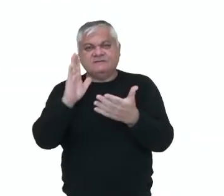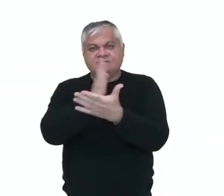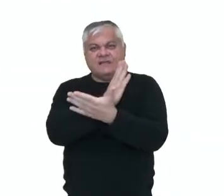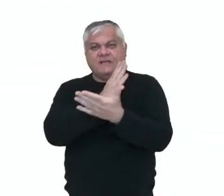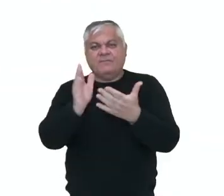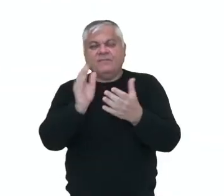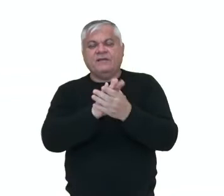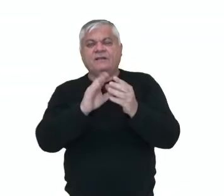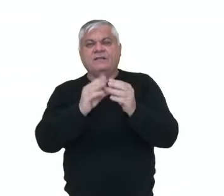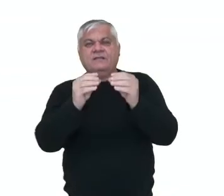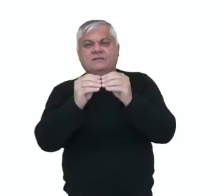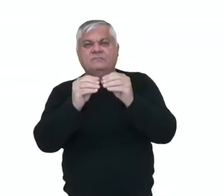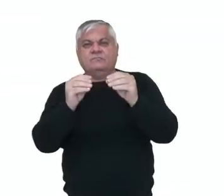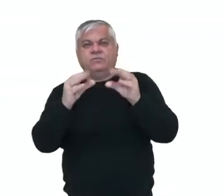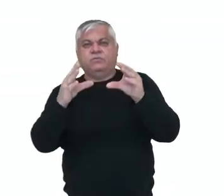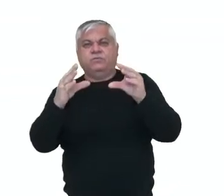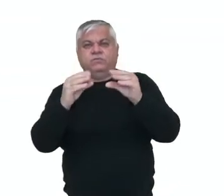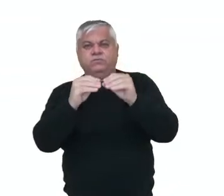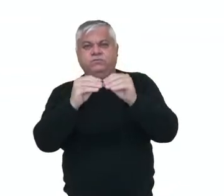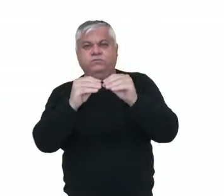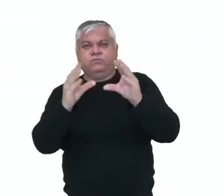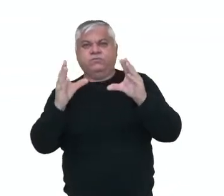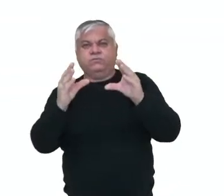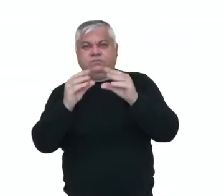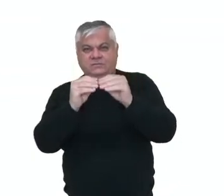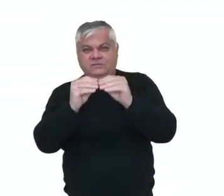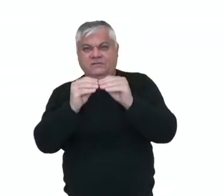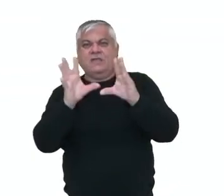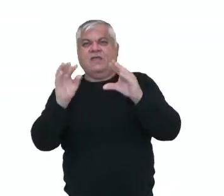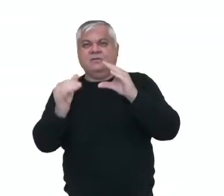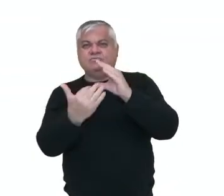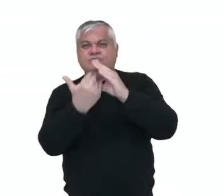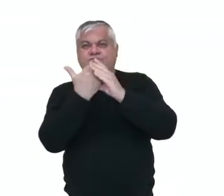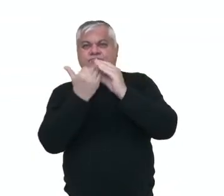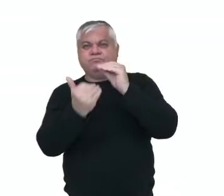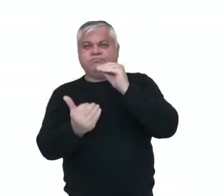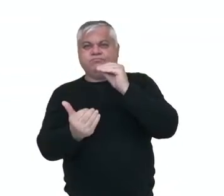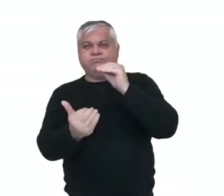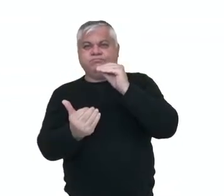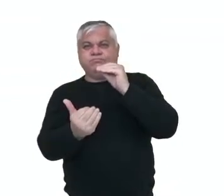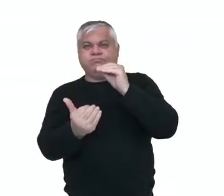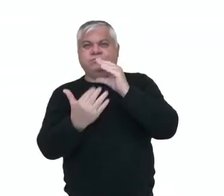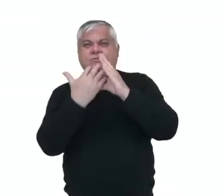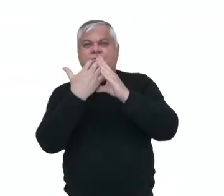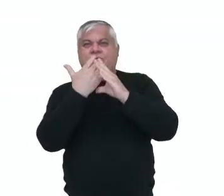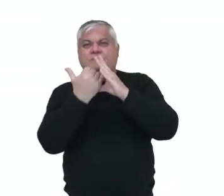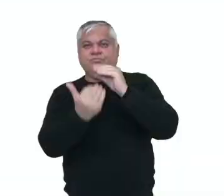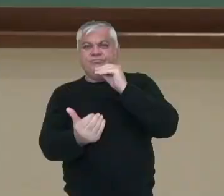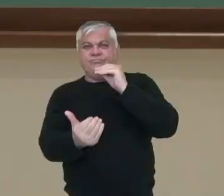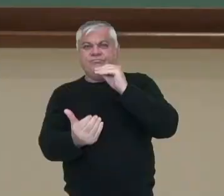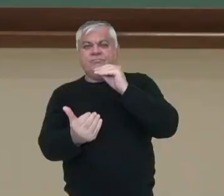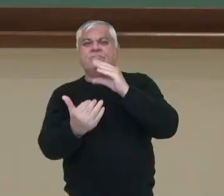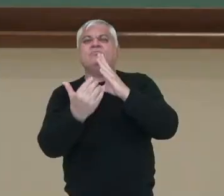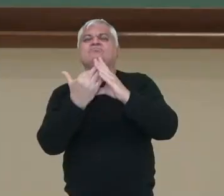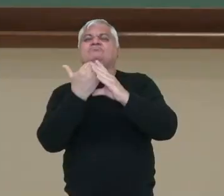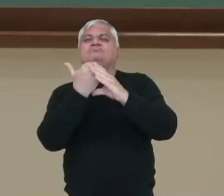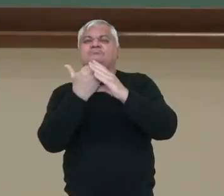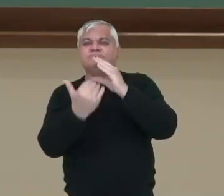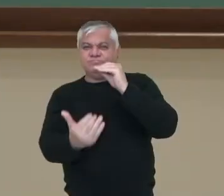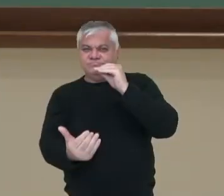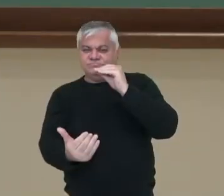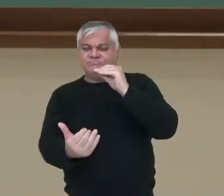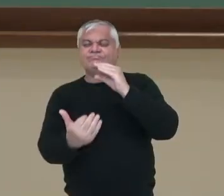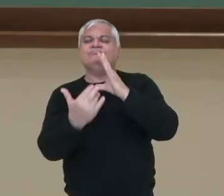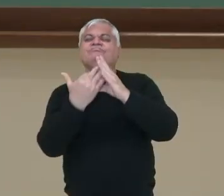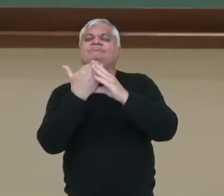vai permitir ali a passagem do sangue, então vai controlar, né, a entrada e a saída desse sangue. Entrada pelo átrio, vai